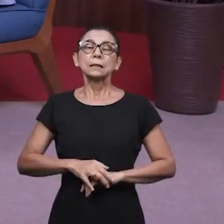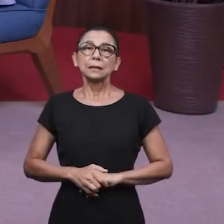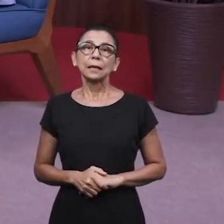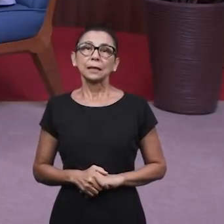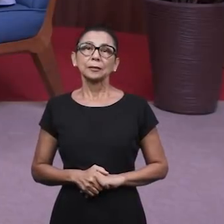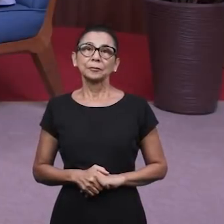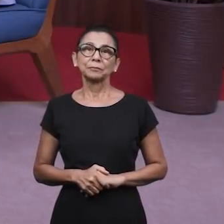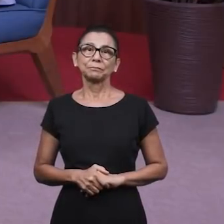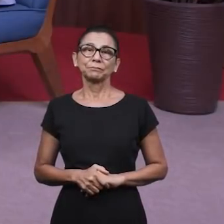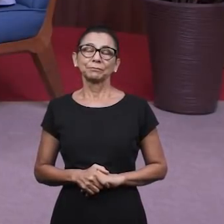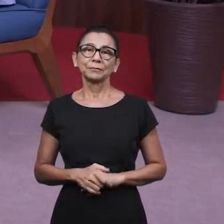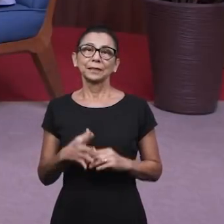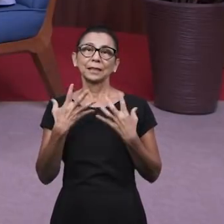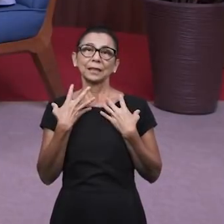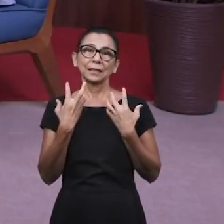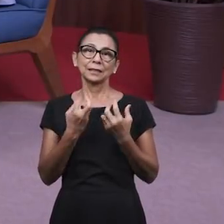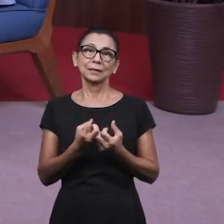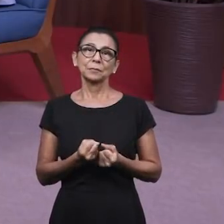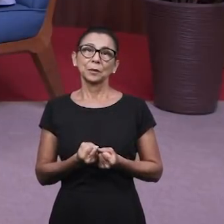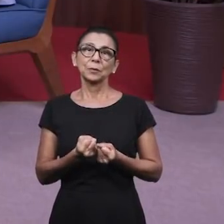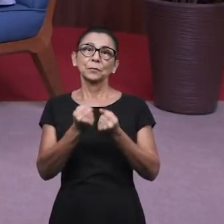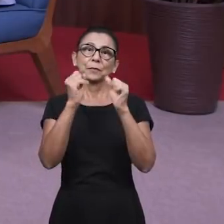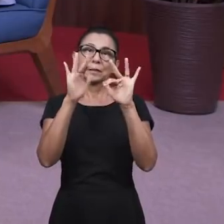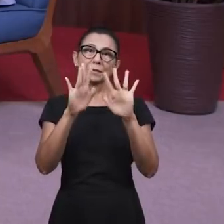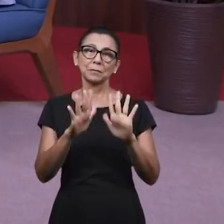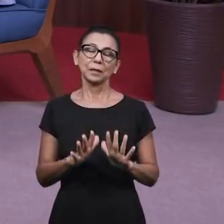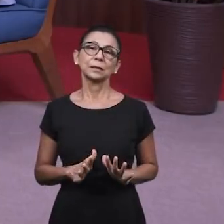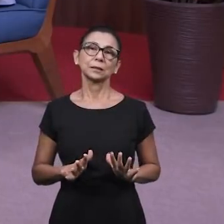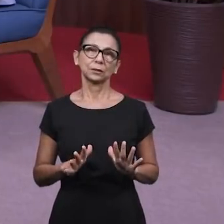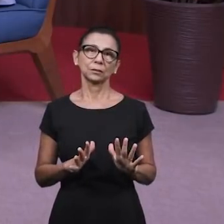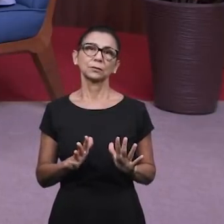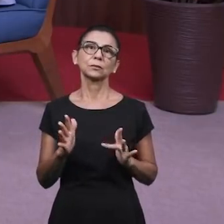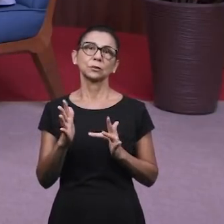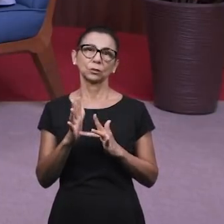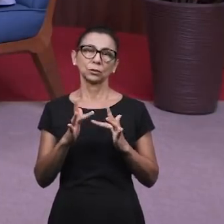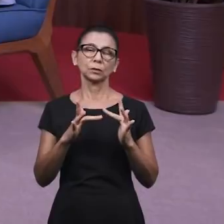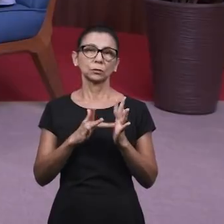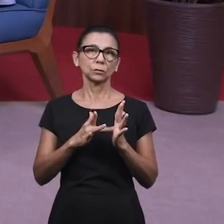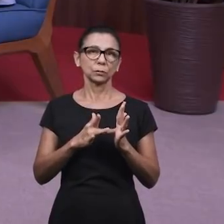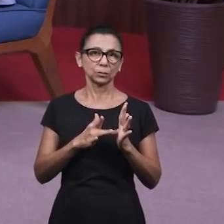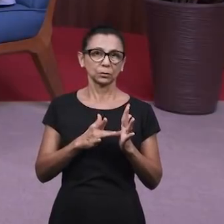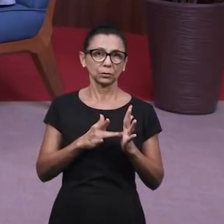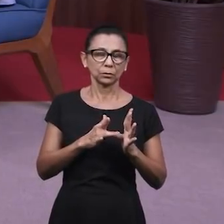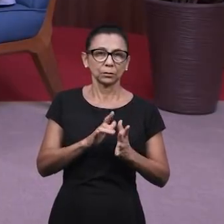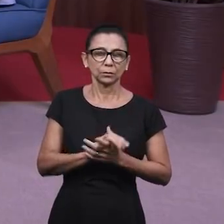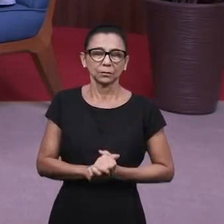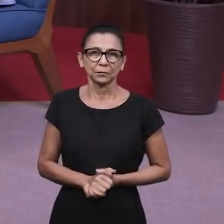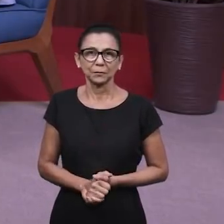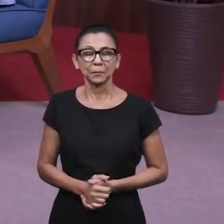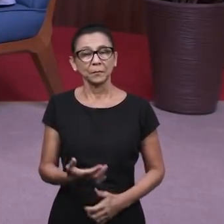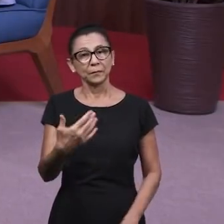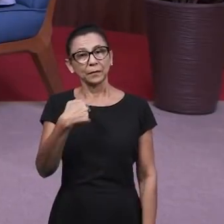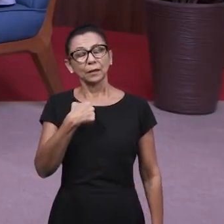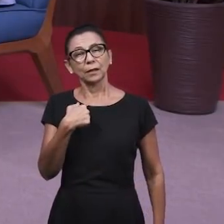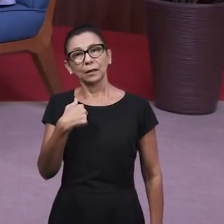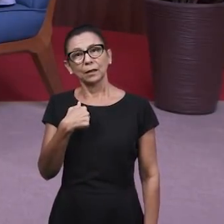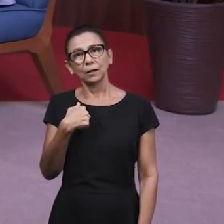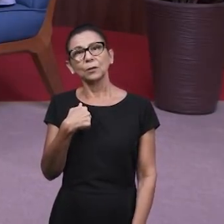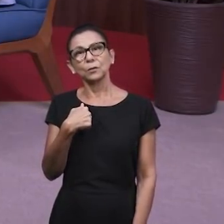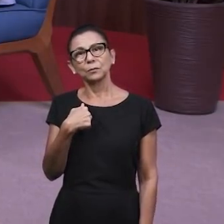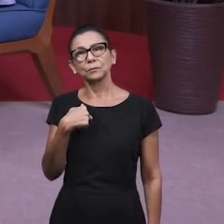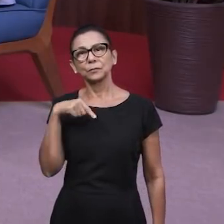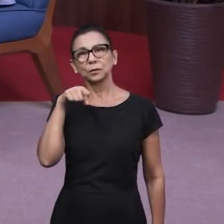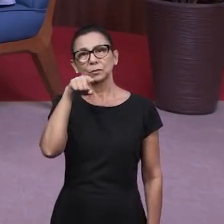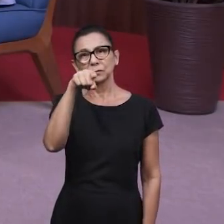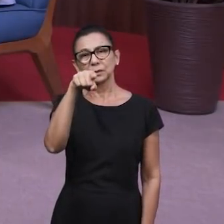grande beneficiário do projeto da cruz sou eu,